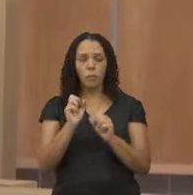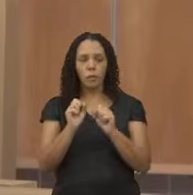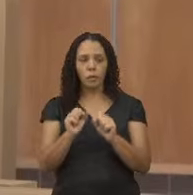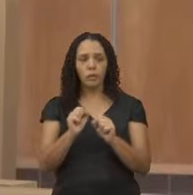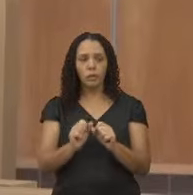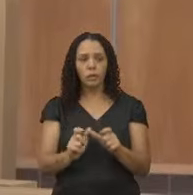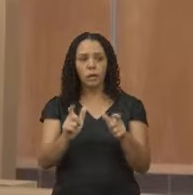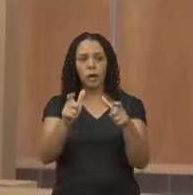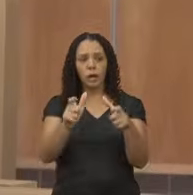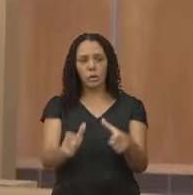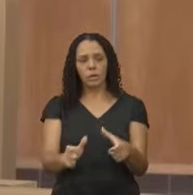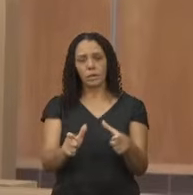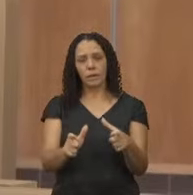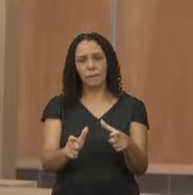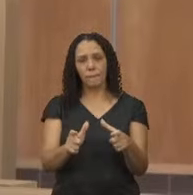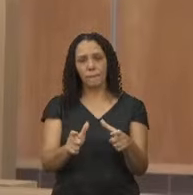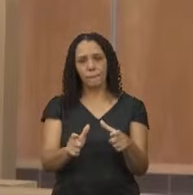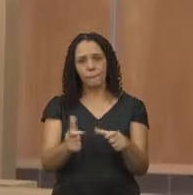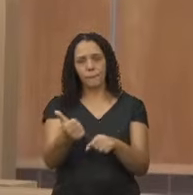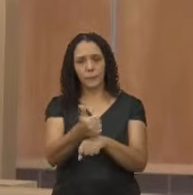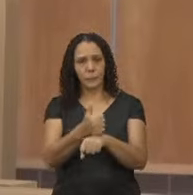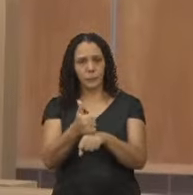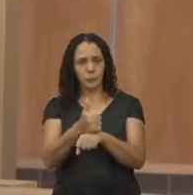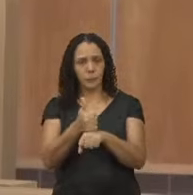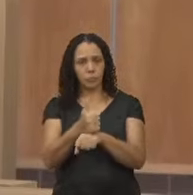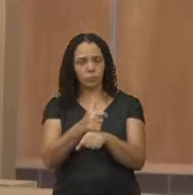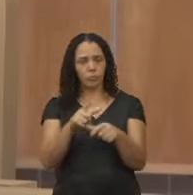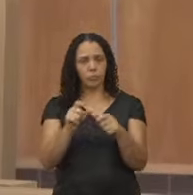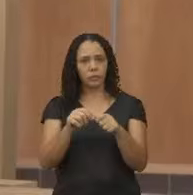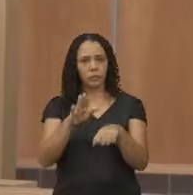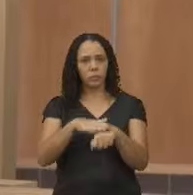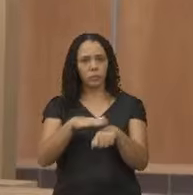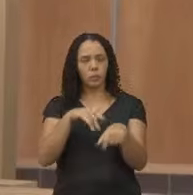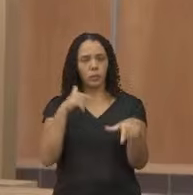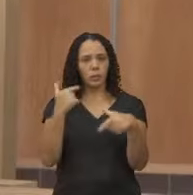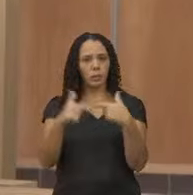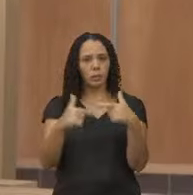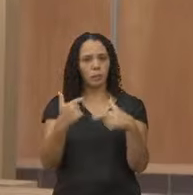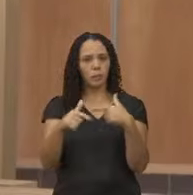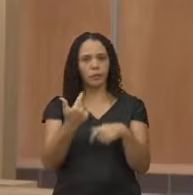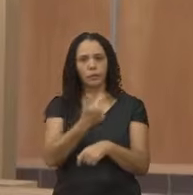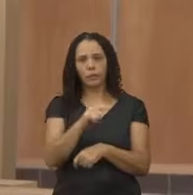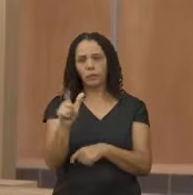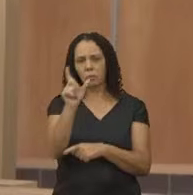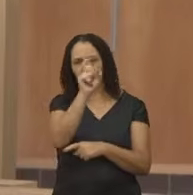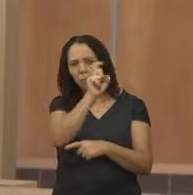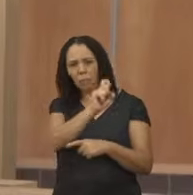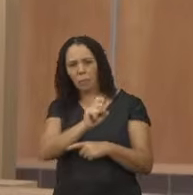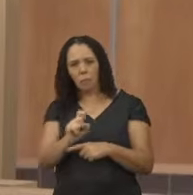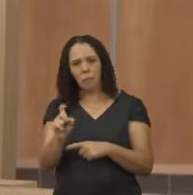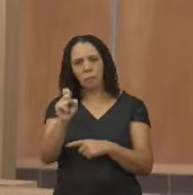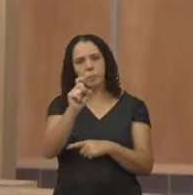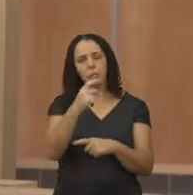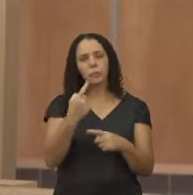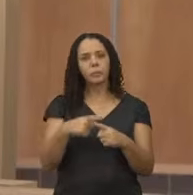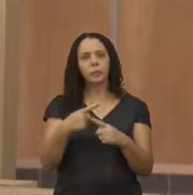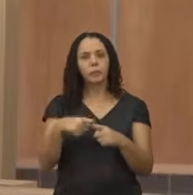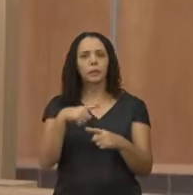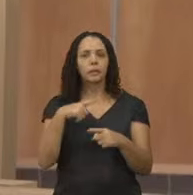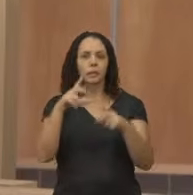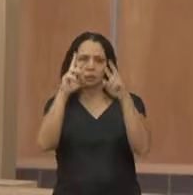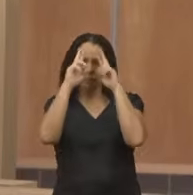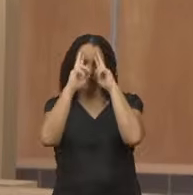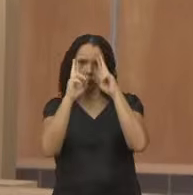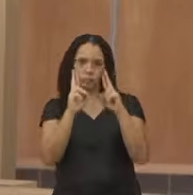que esse artista faz o seu trabalho, não tem pichação, porque existe o